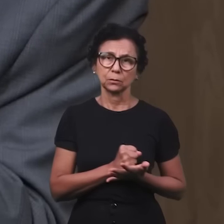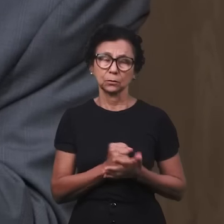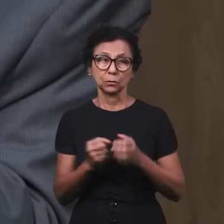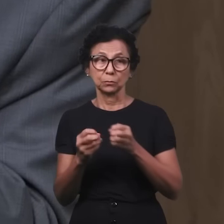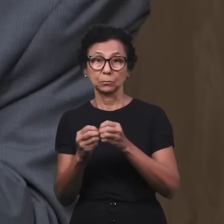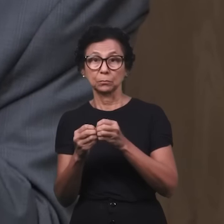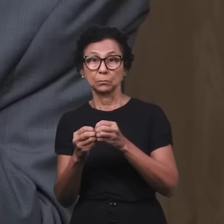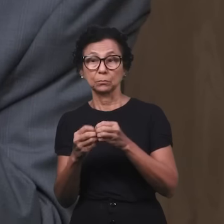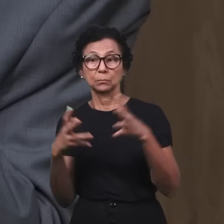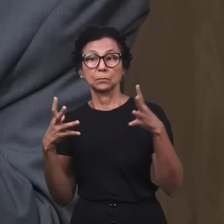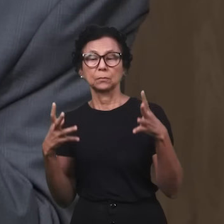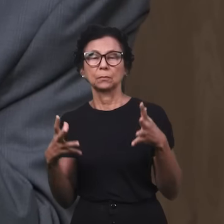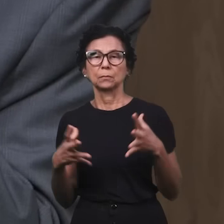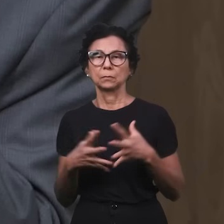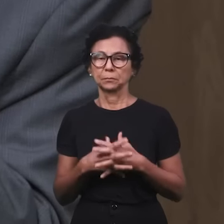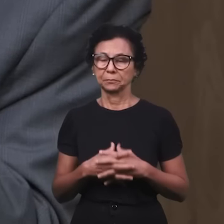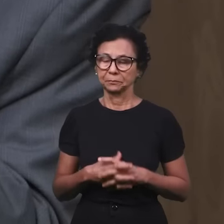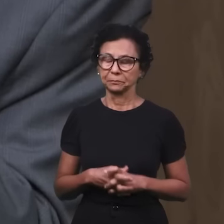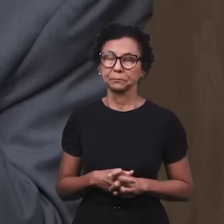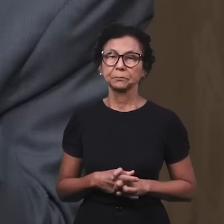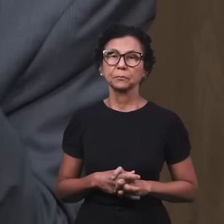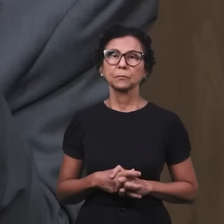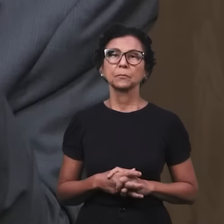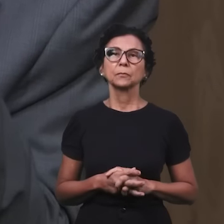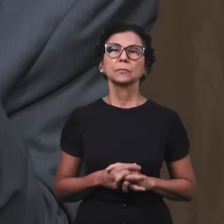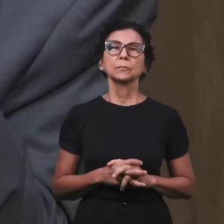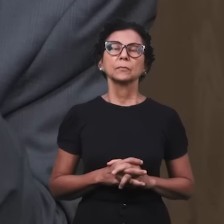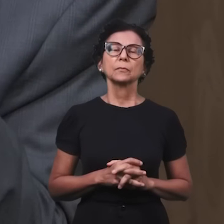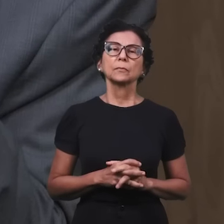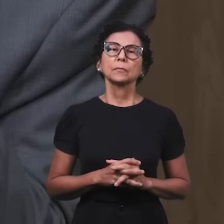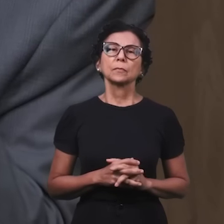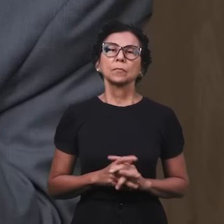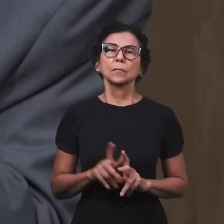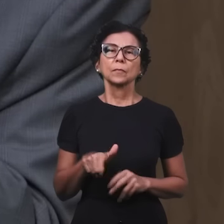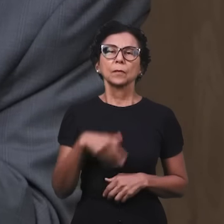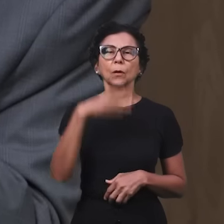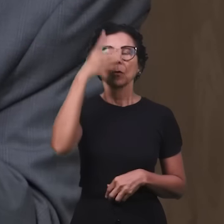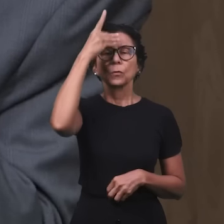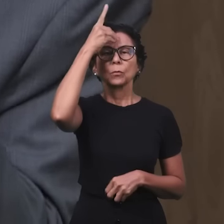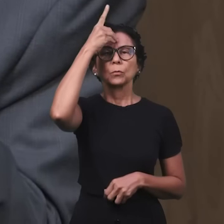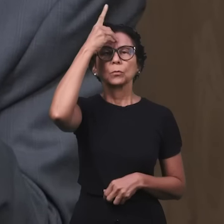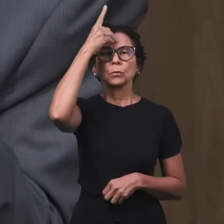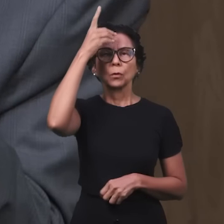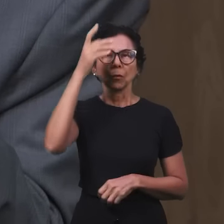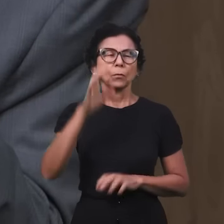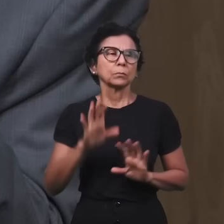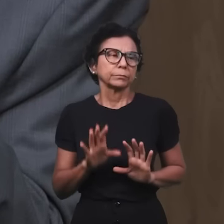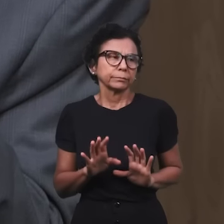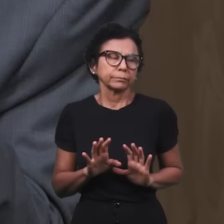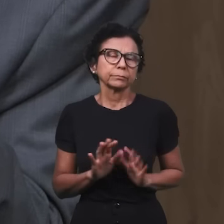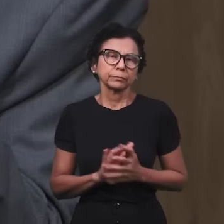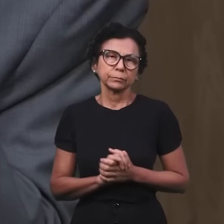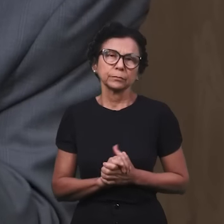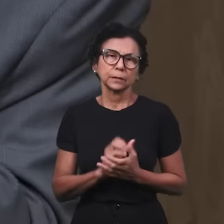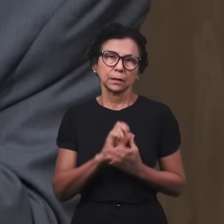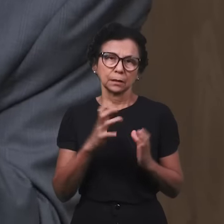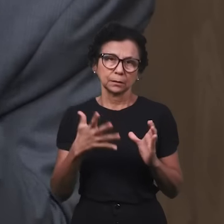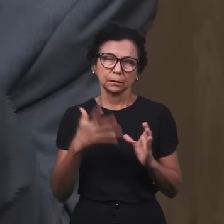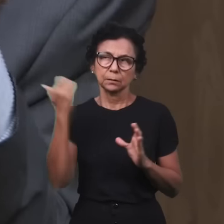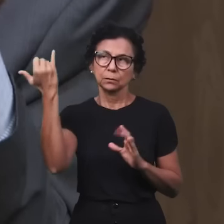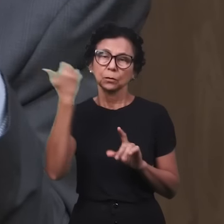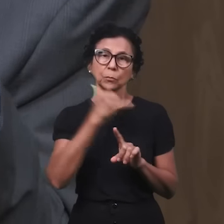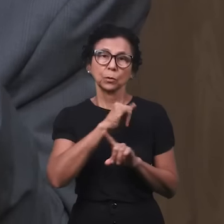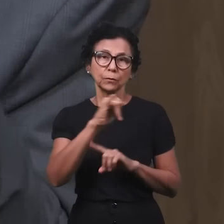maravilhas. Das curas. Nós sempre falamos que o dom espiritual tem um caráter profético, né? Tem